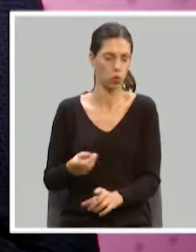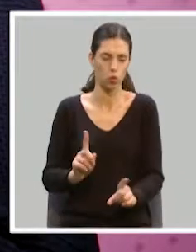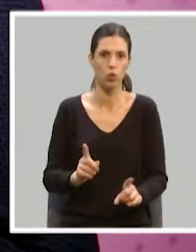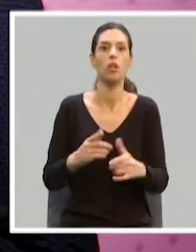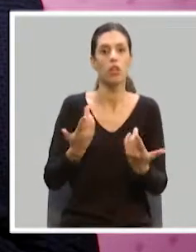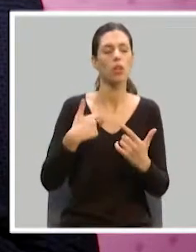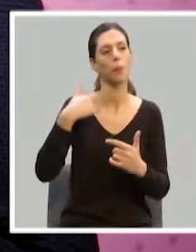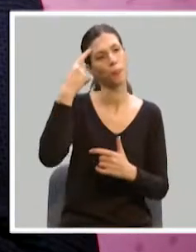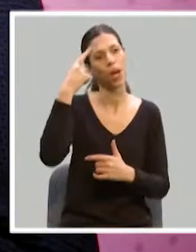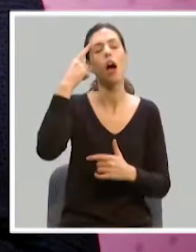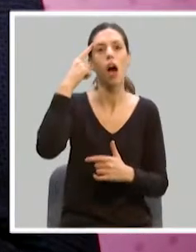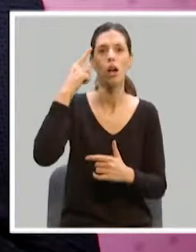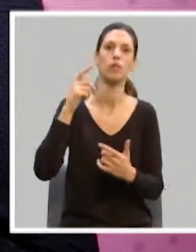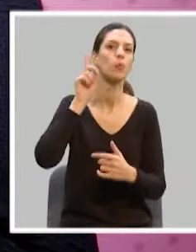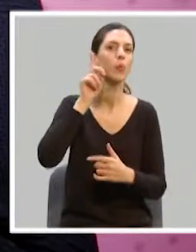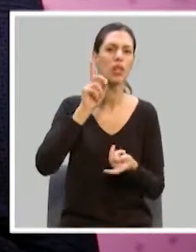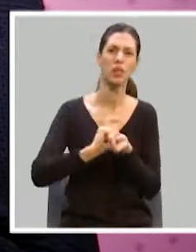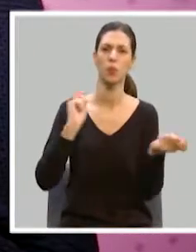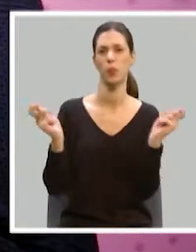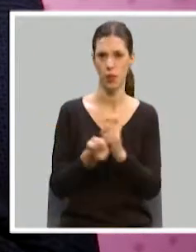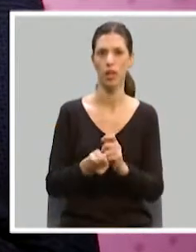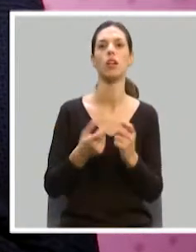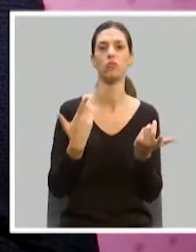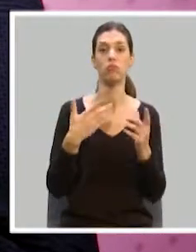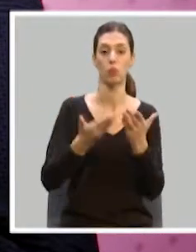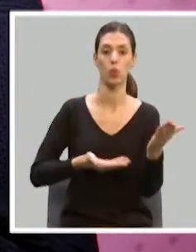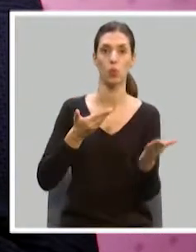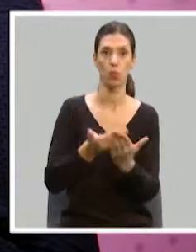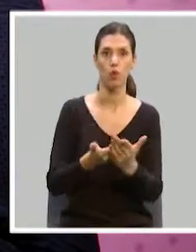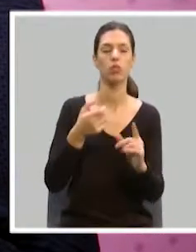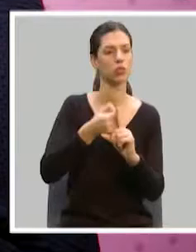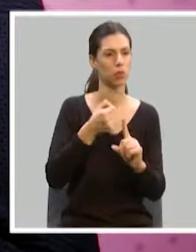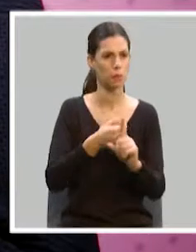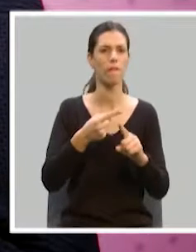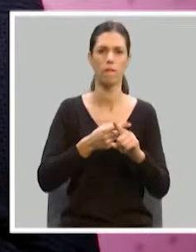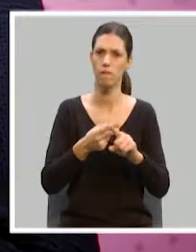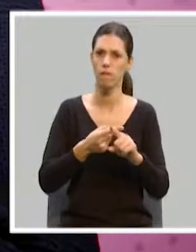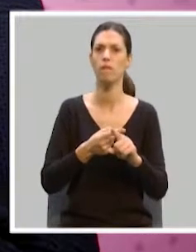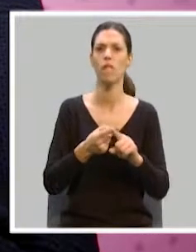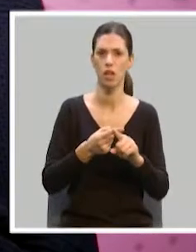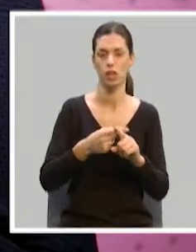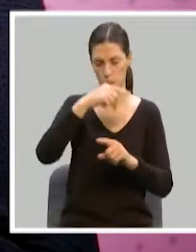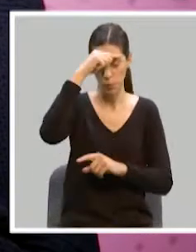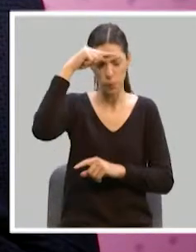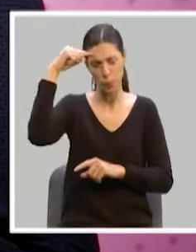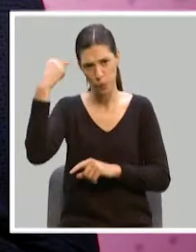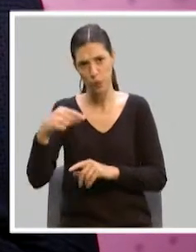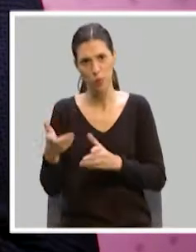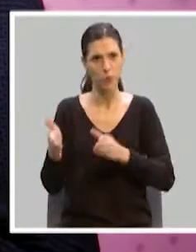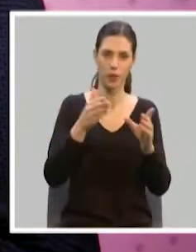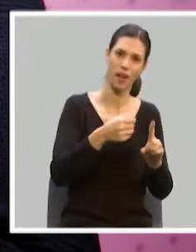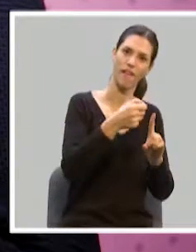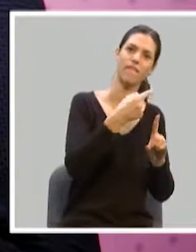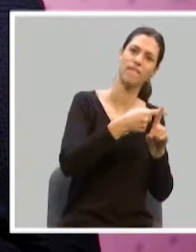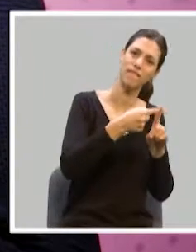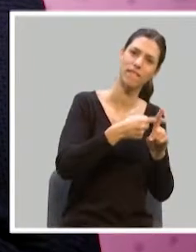achei que estava na altura de mudar achei a proposta e o desafio sobretudo muito interessante é muito difícil